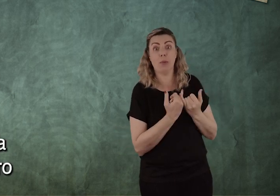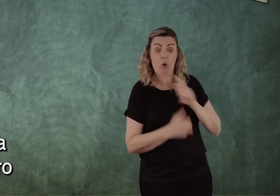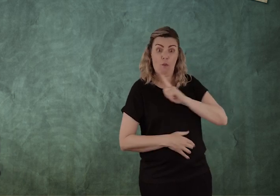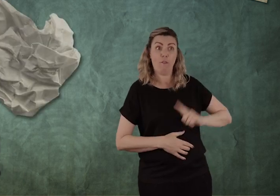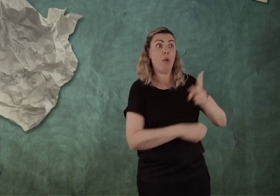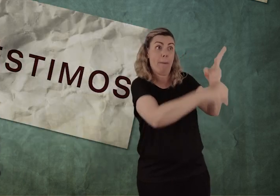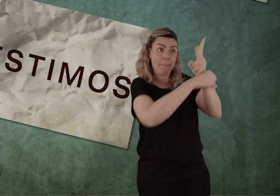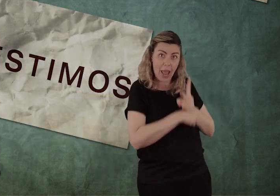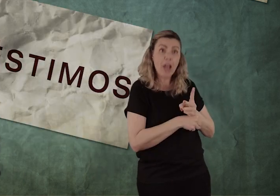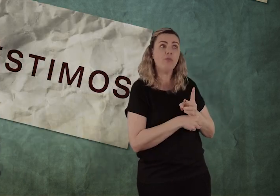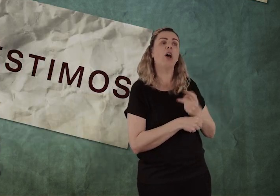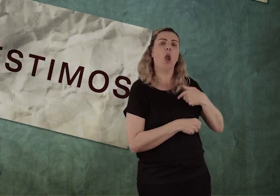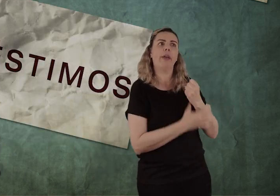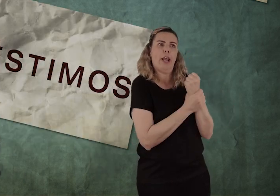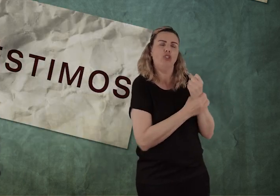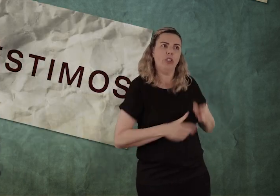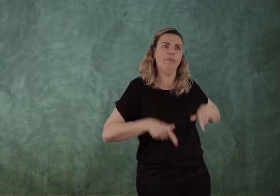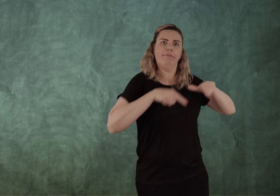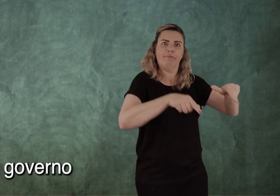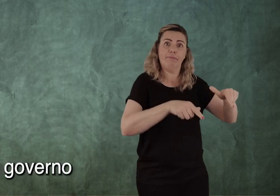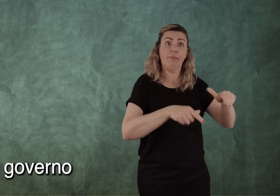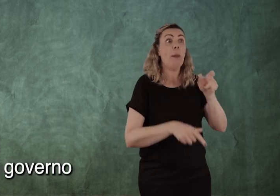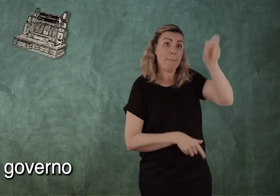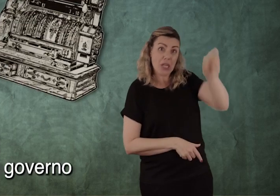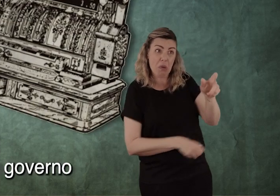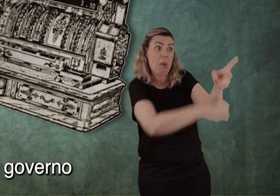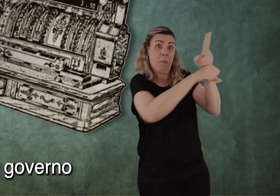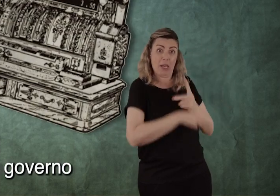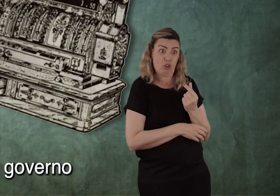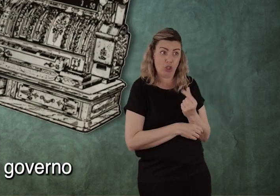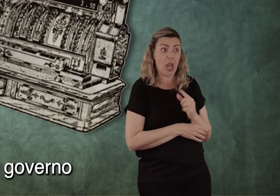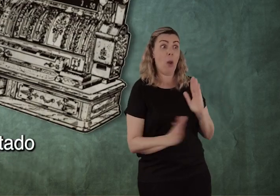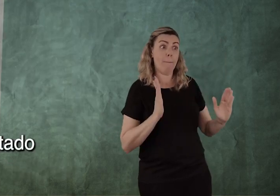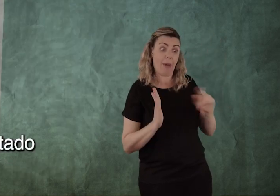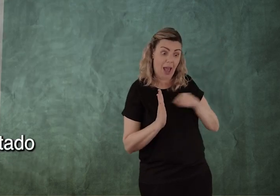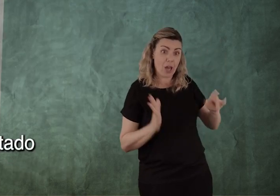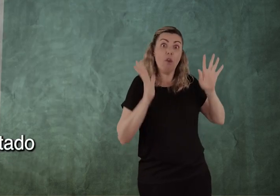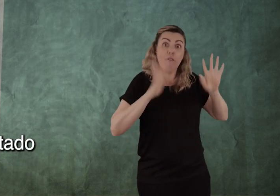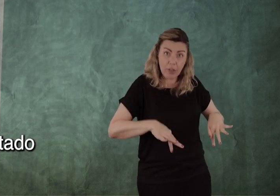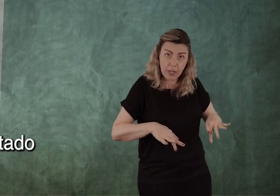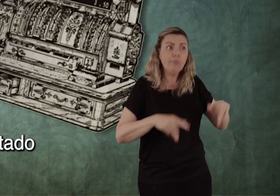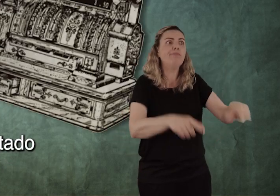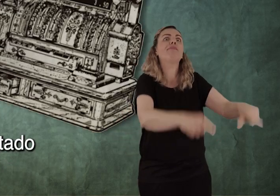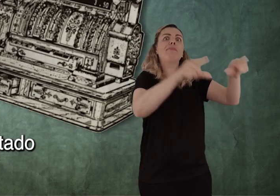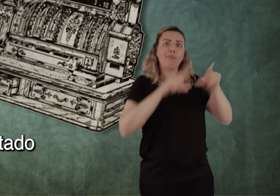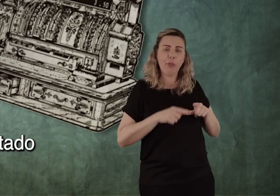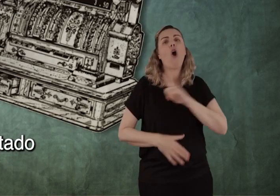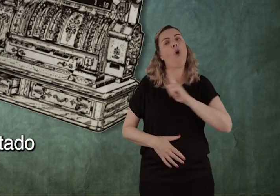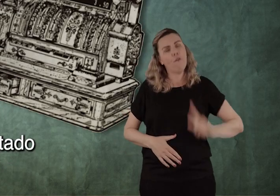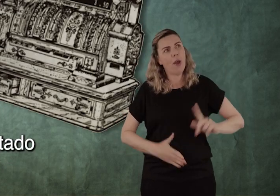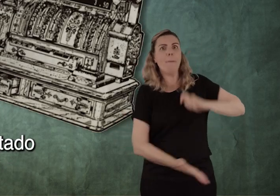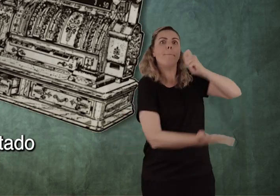pagamento futuro dos empréstimos feitos ao governo. A pessoa empresta para o governo e, após o prazo contratado,